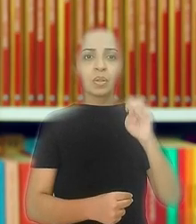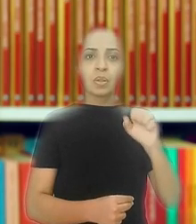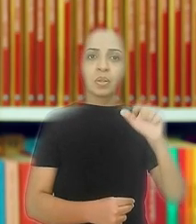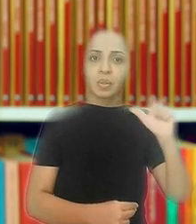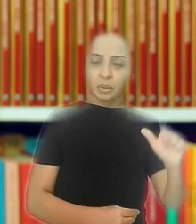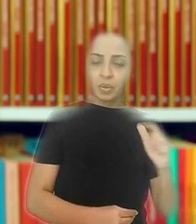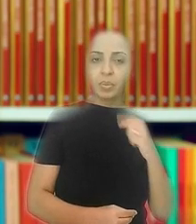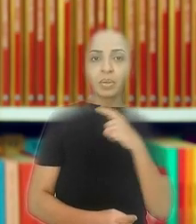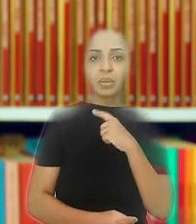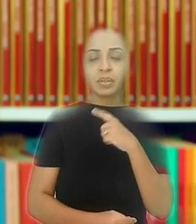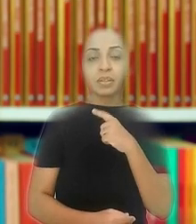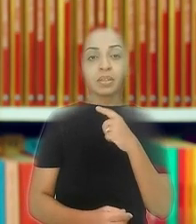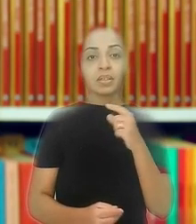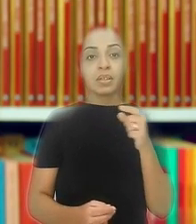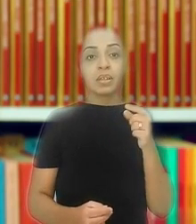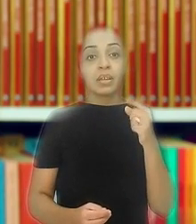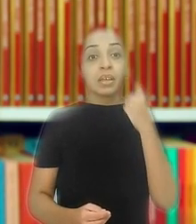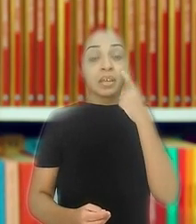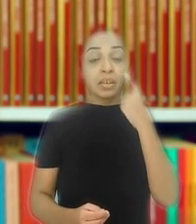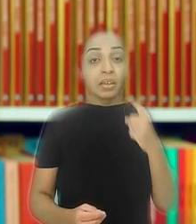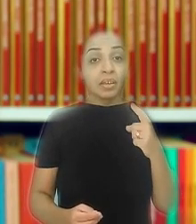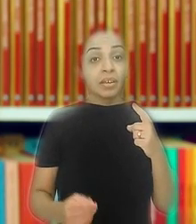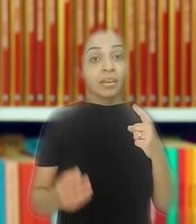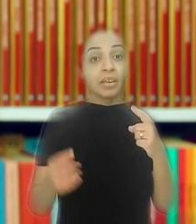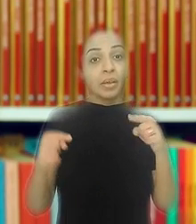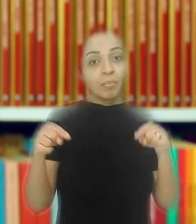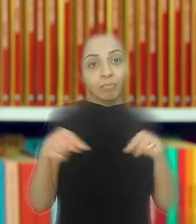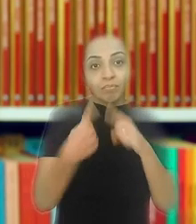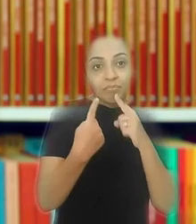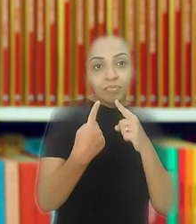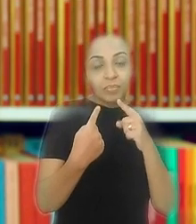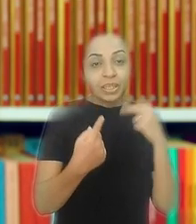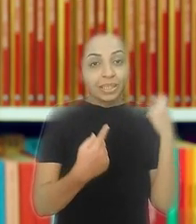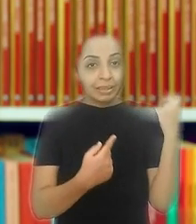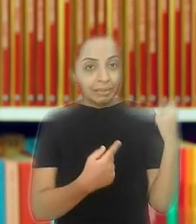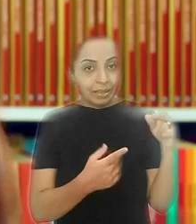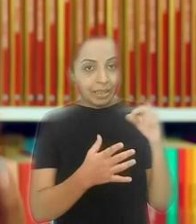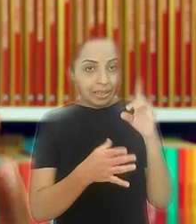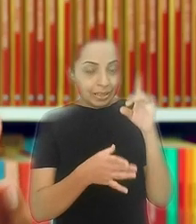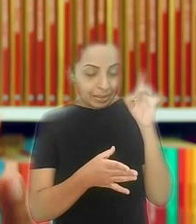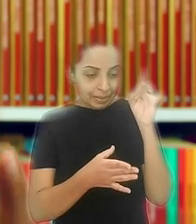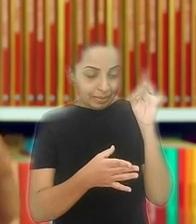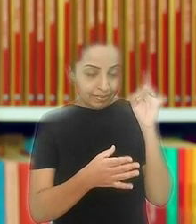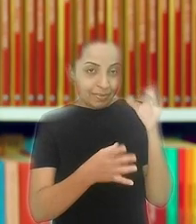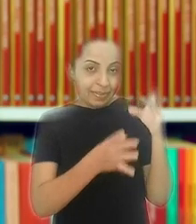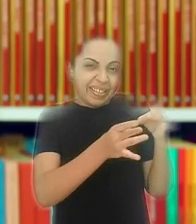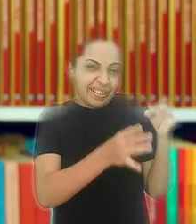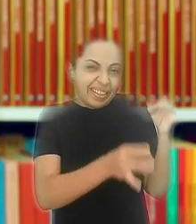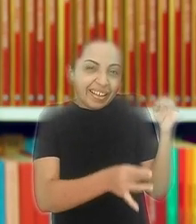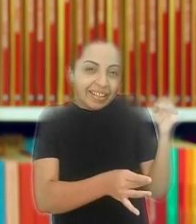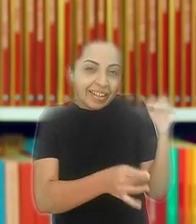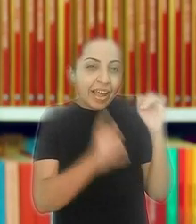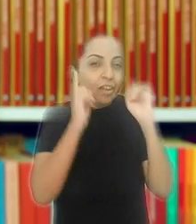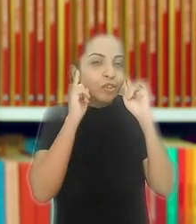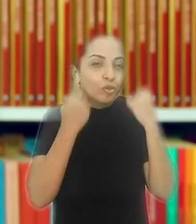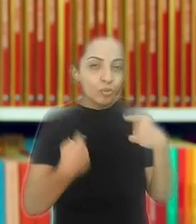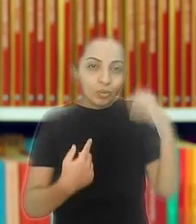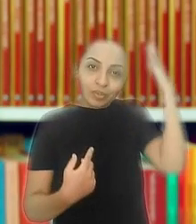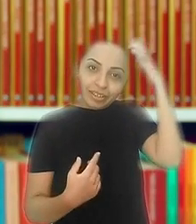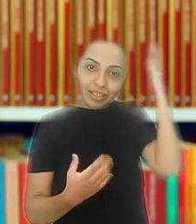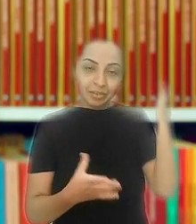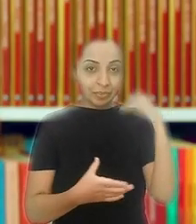um desses escritores que carregou características do Judaísmo dentro da literatura norte-americana